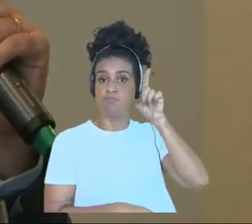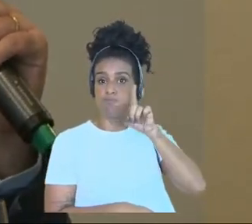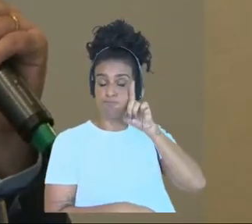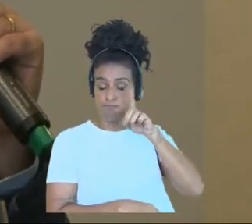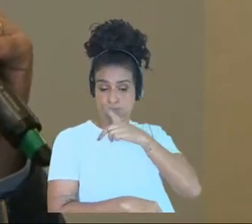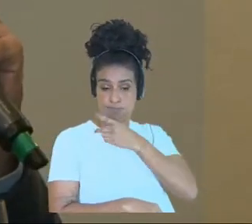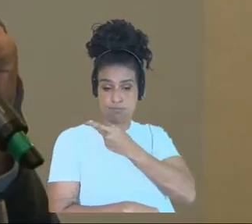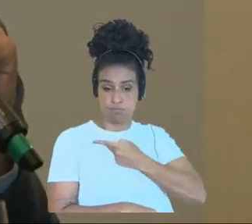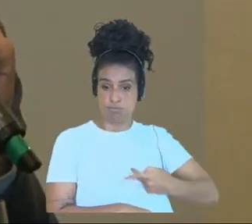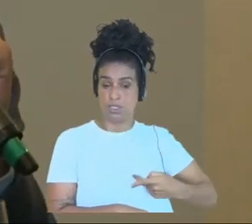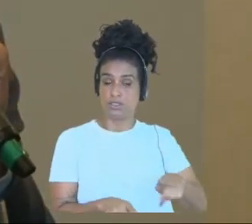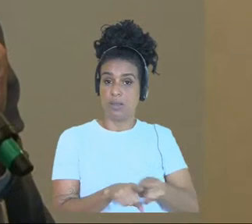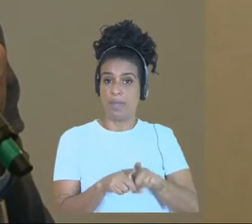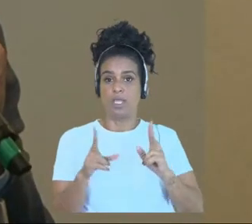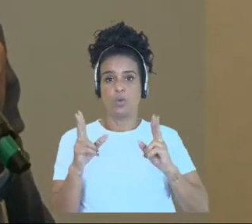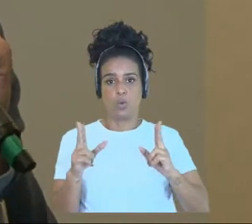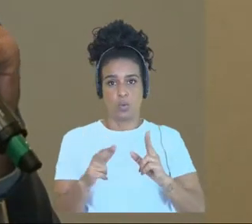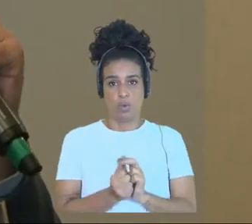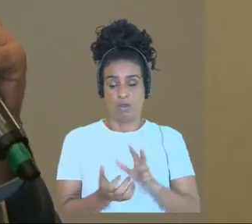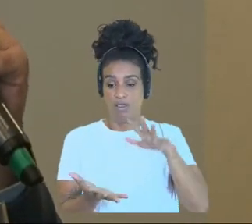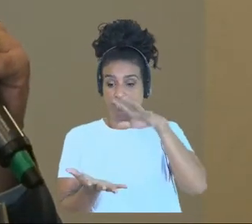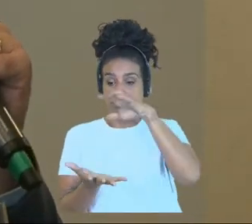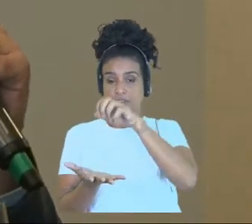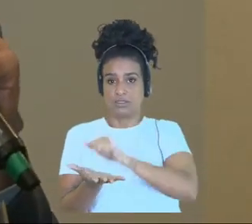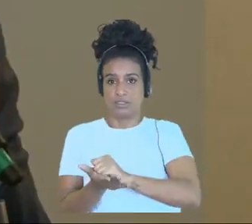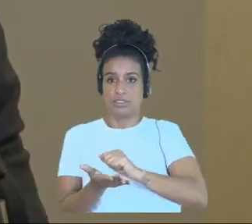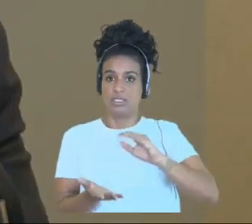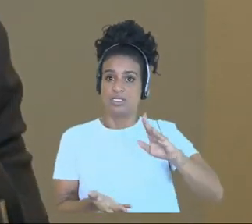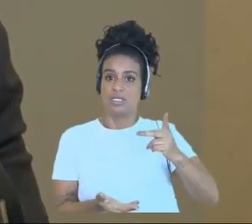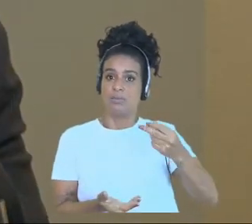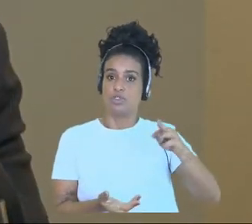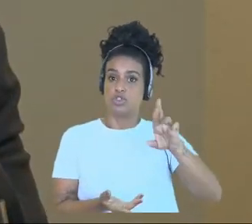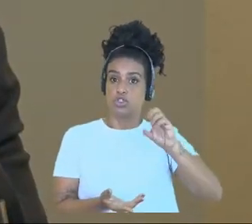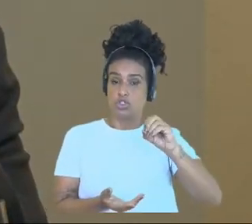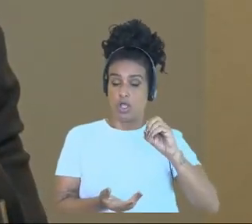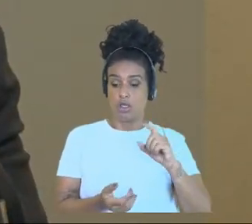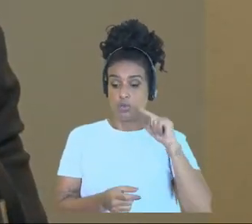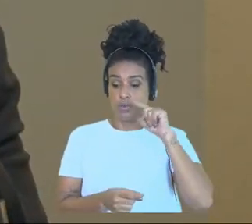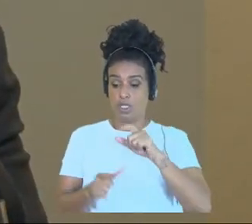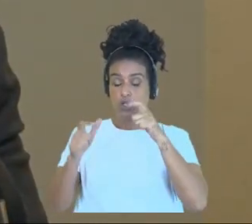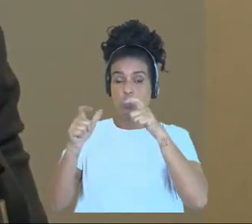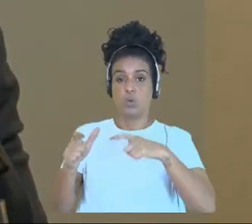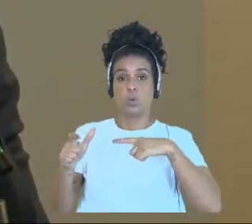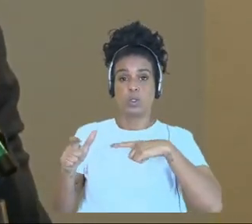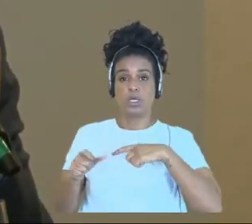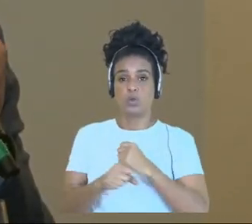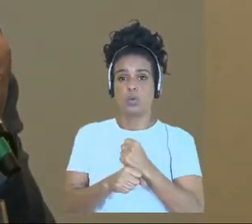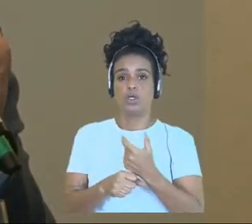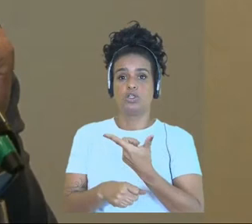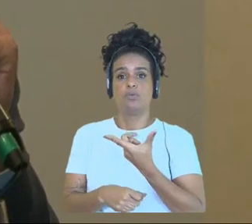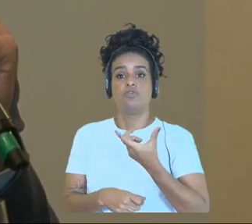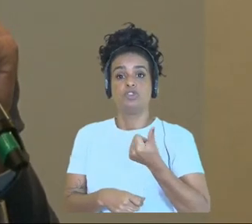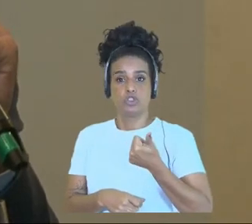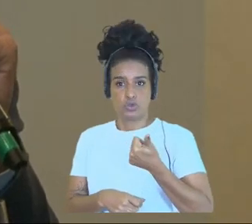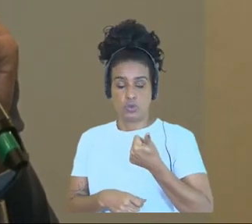num episódio dramático, que foi a invasão do Capitólio no dia 6 de janeiro de 2021. Talvez a maior crise da democracia americana